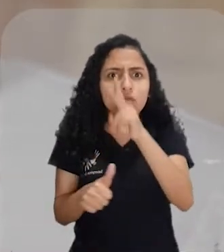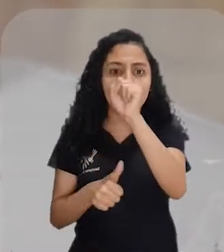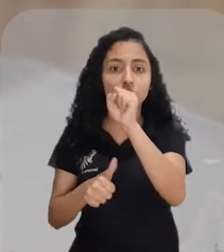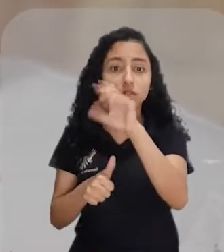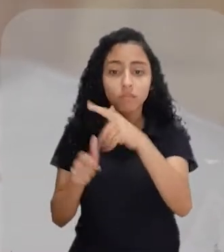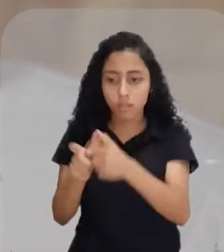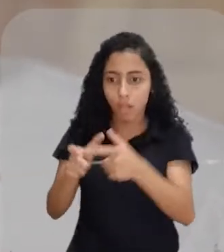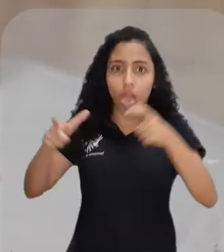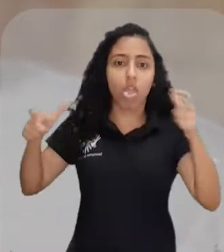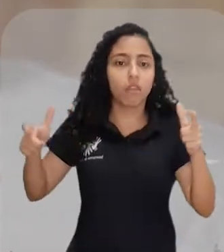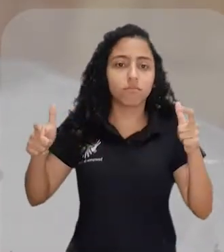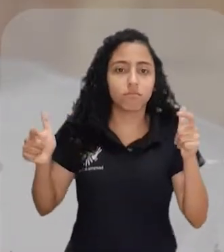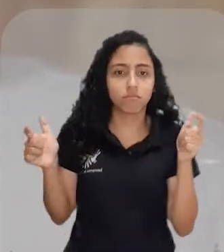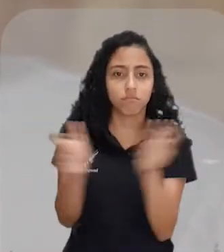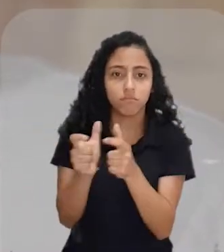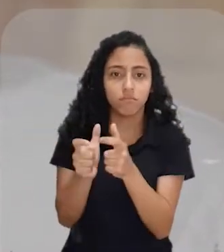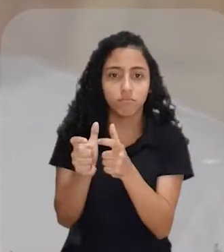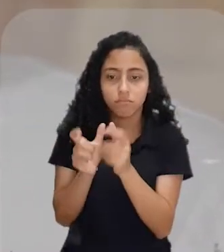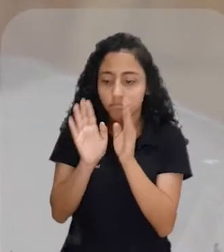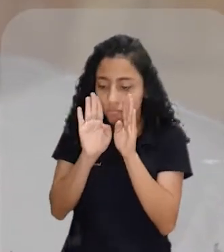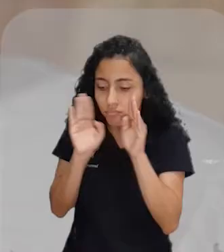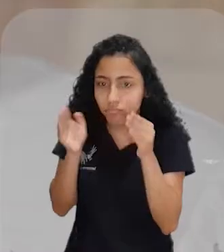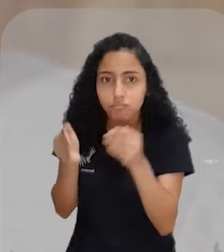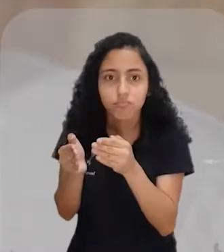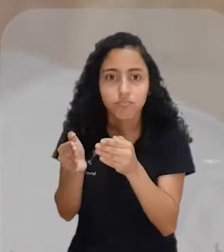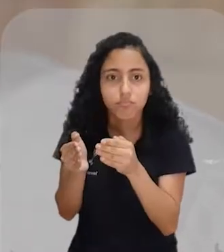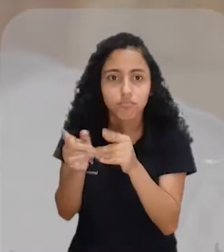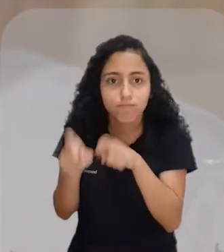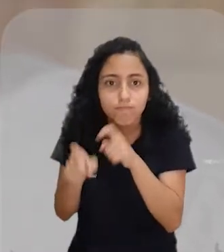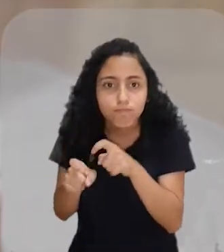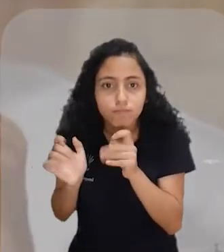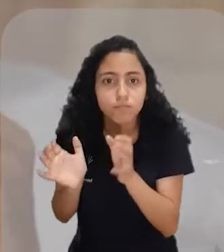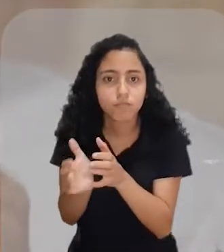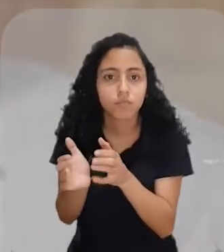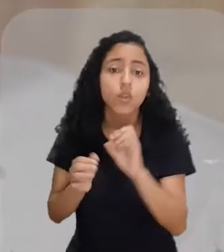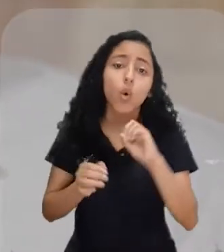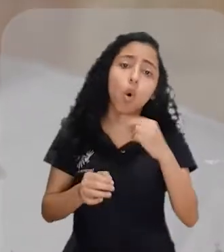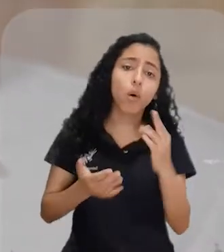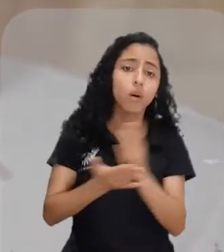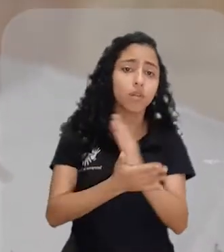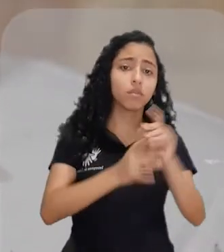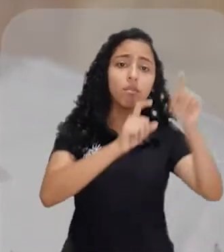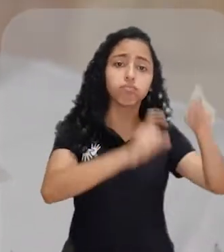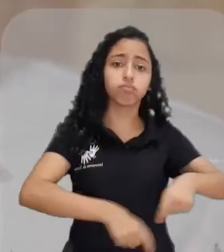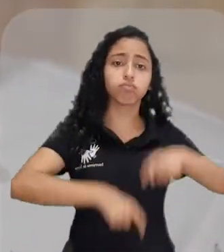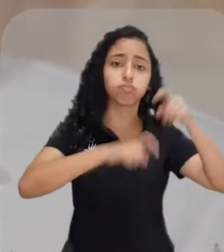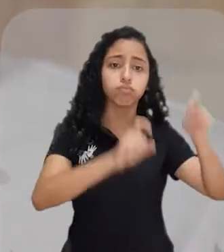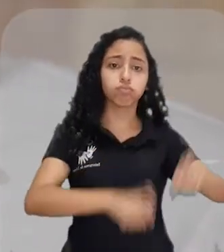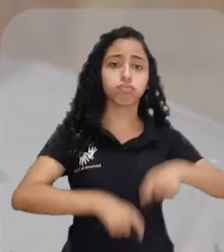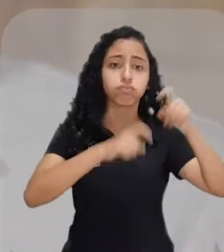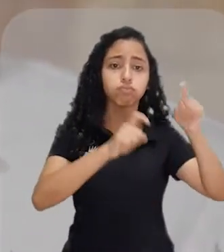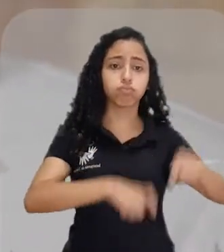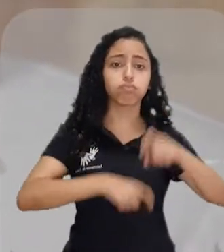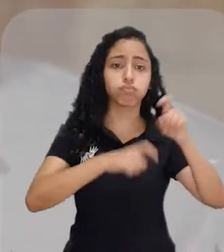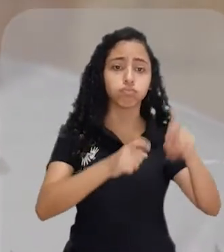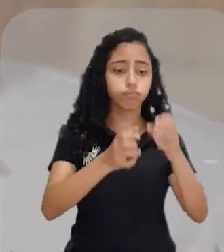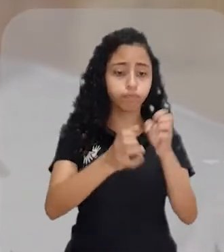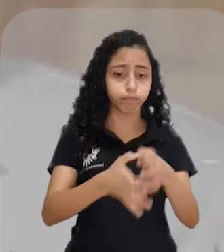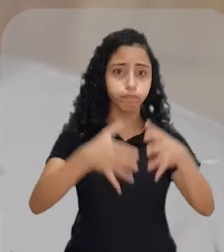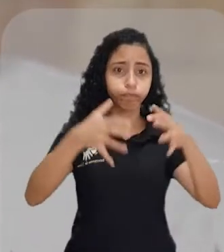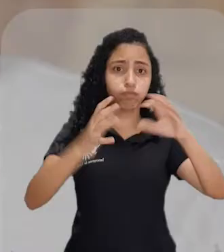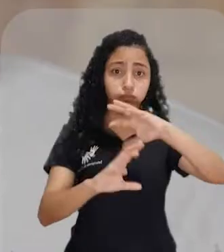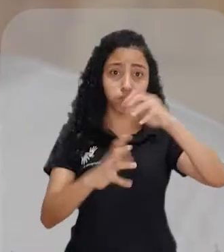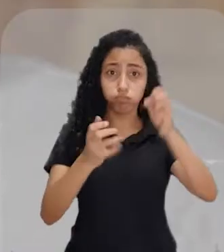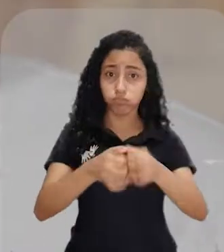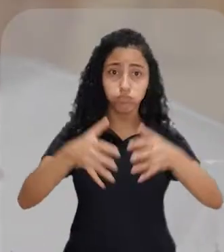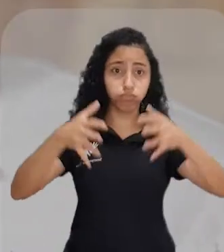a transformação é muito forte, mas de extensão pequena, porque ela é muito localizada. Ou a gente pode ter, por exemplo, as áreas